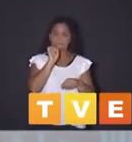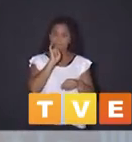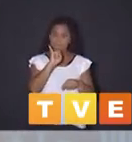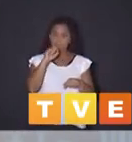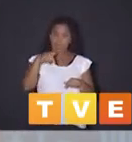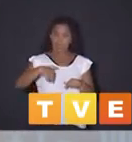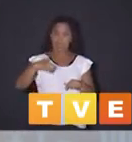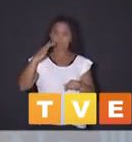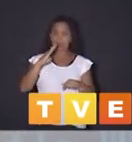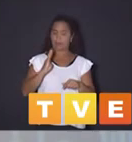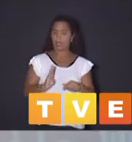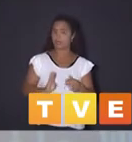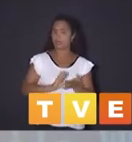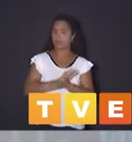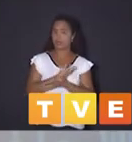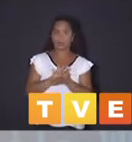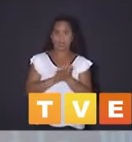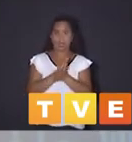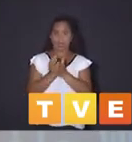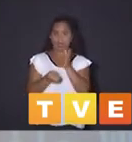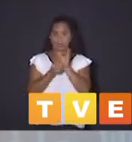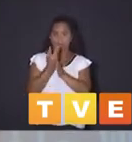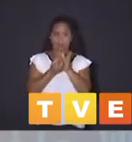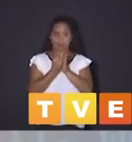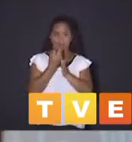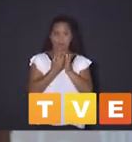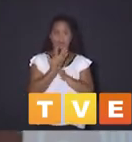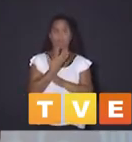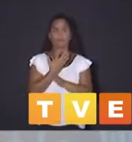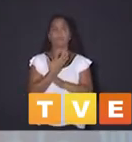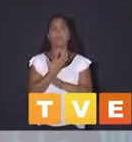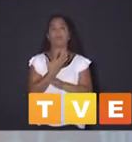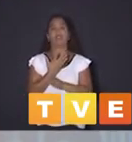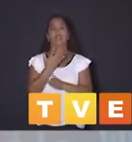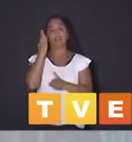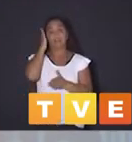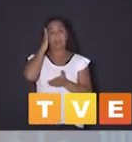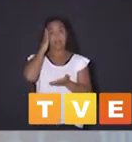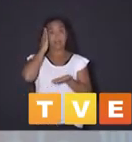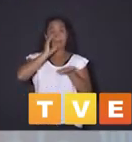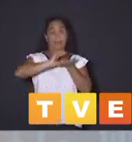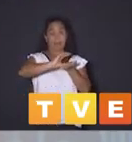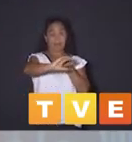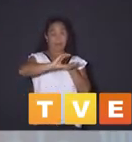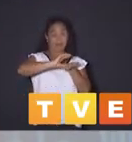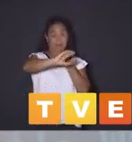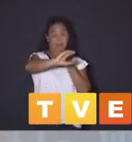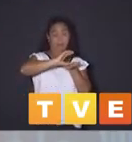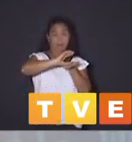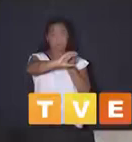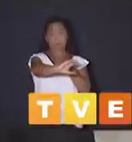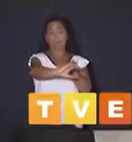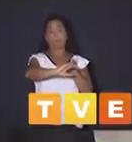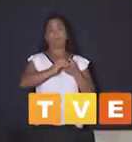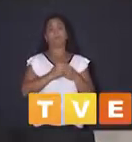disso é os investimentos são muito pesados de alguns grandes atores e